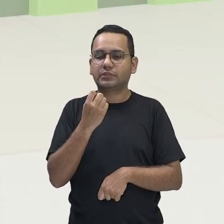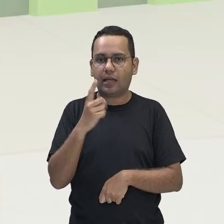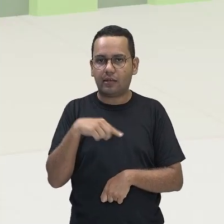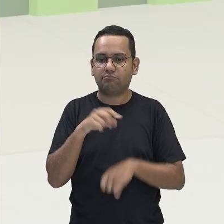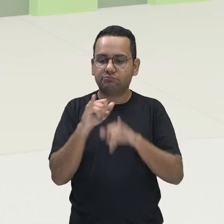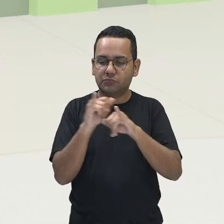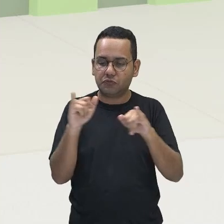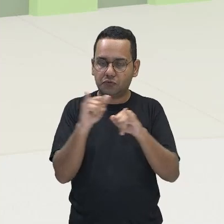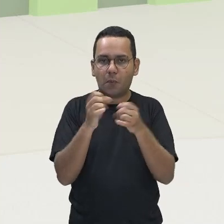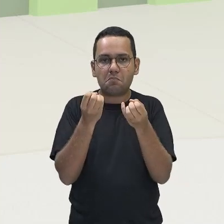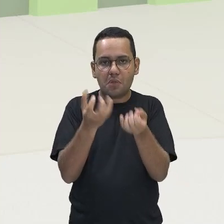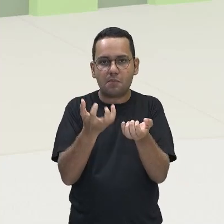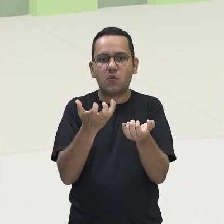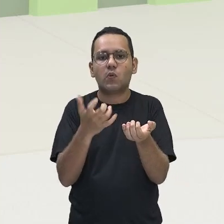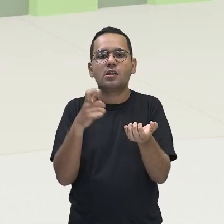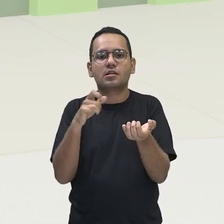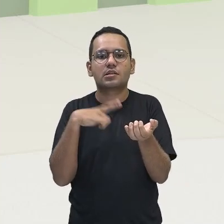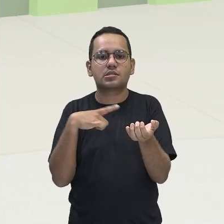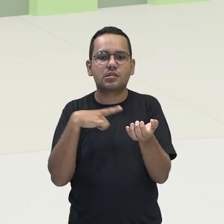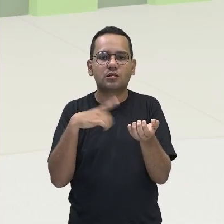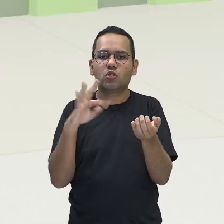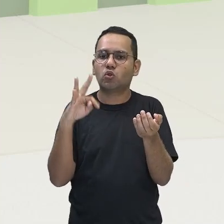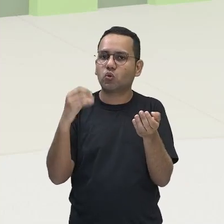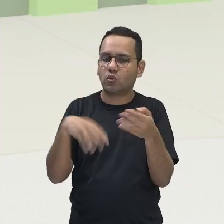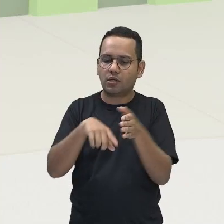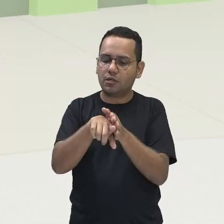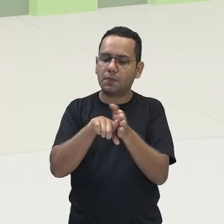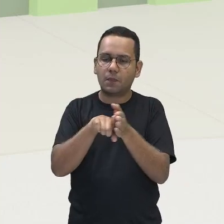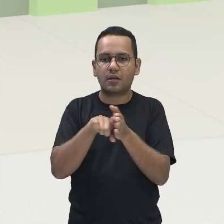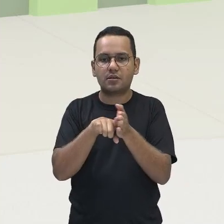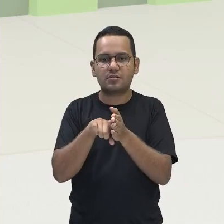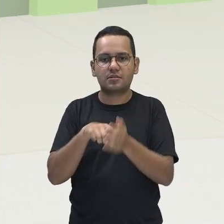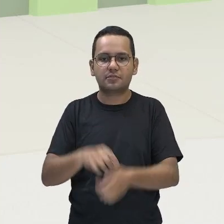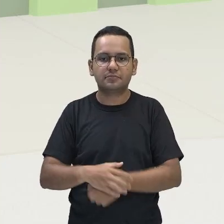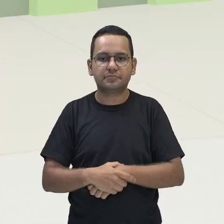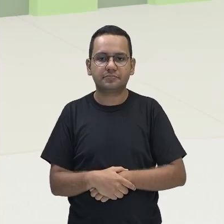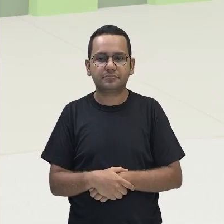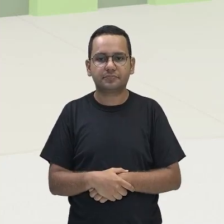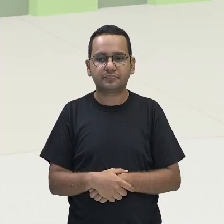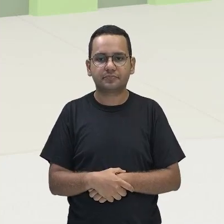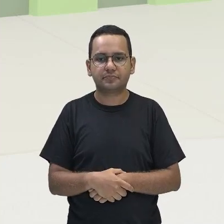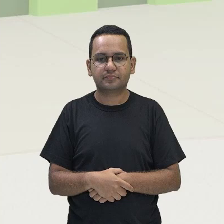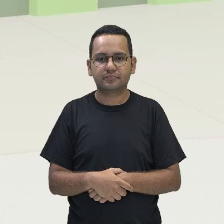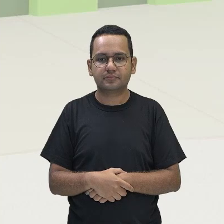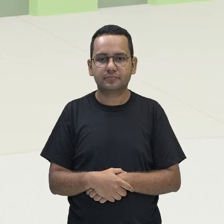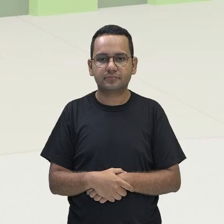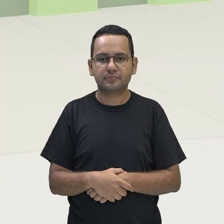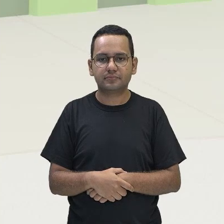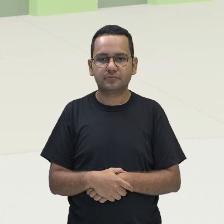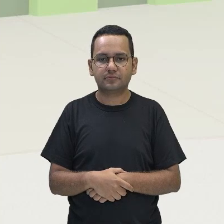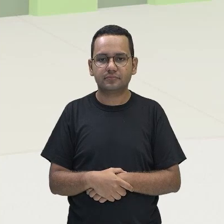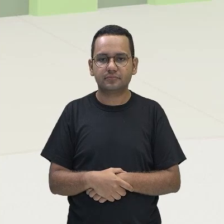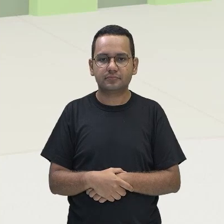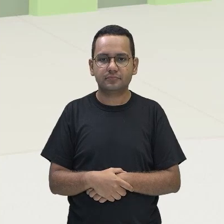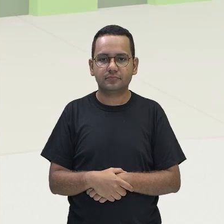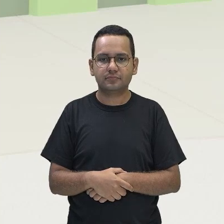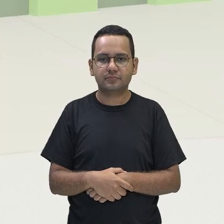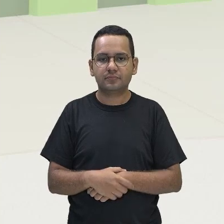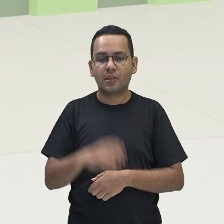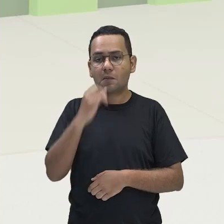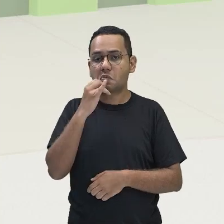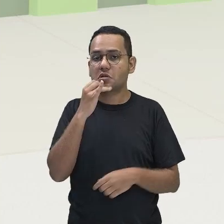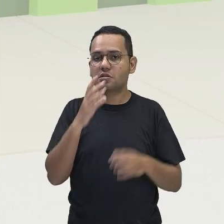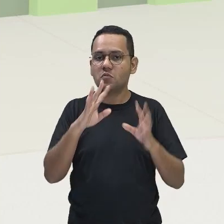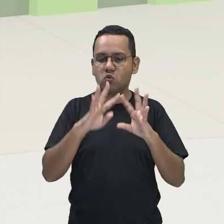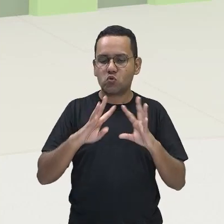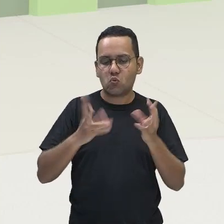de todas as pesquisas que são realizadas. Saibam vocês que as substâncias, né, como medicamentos,